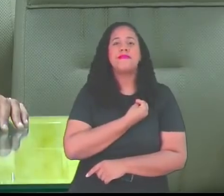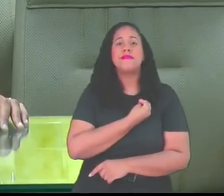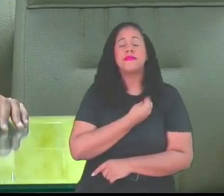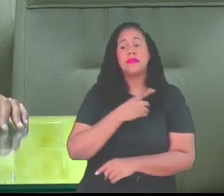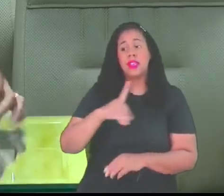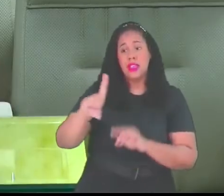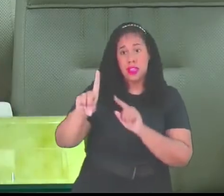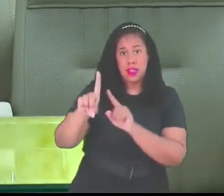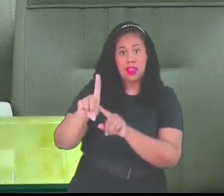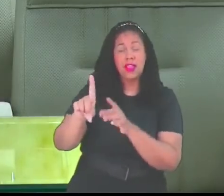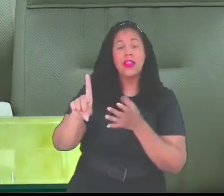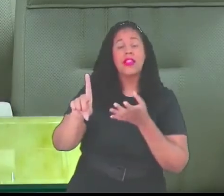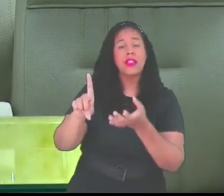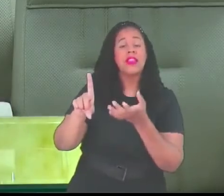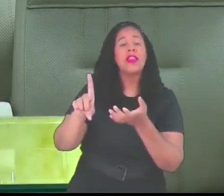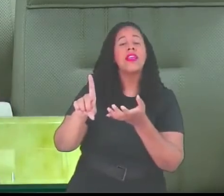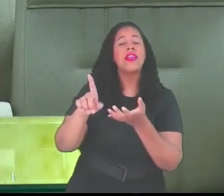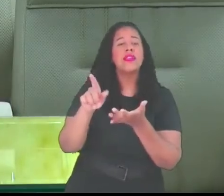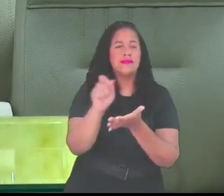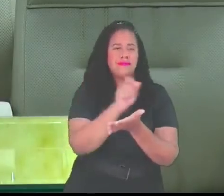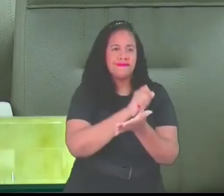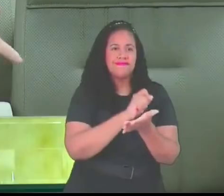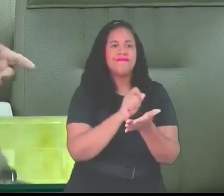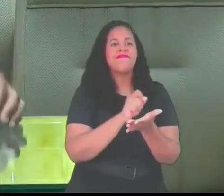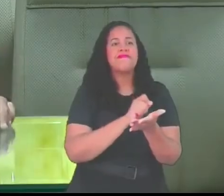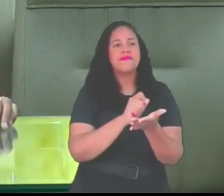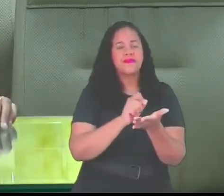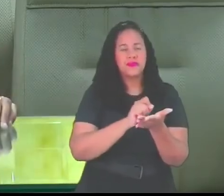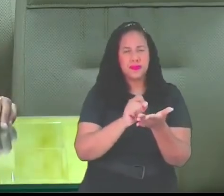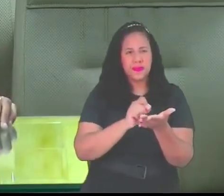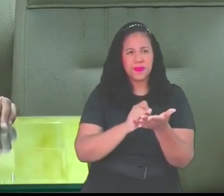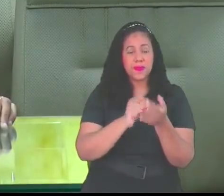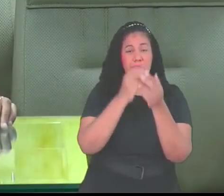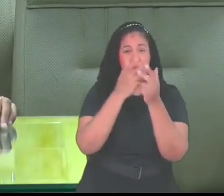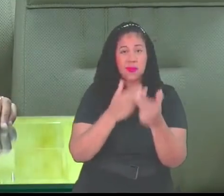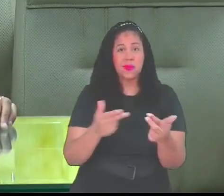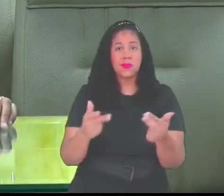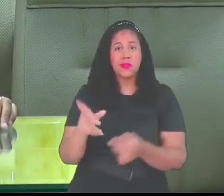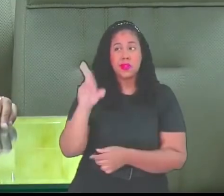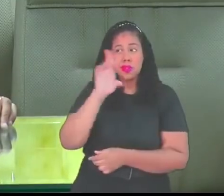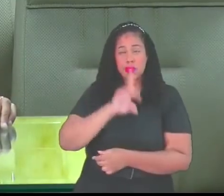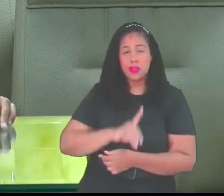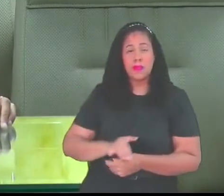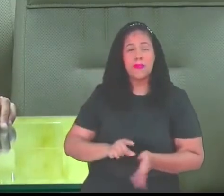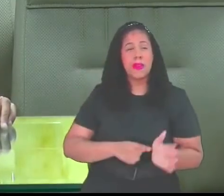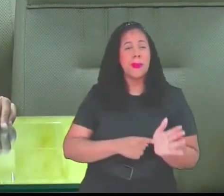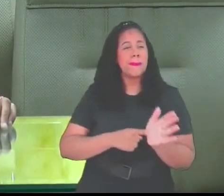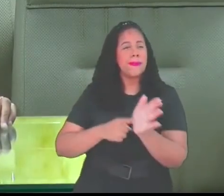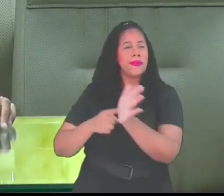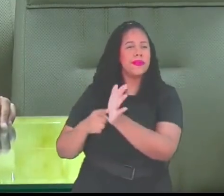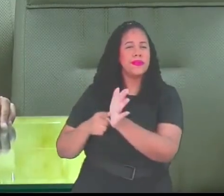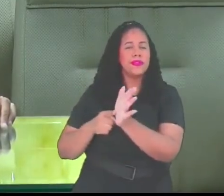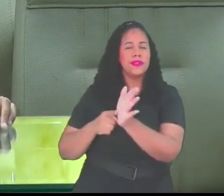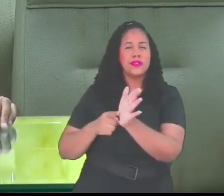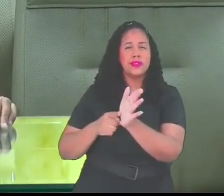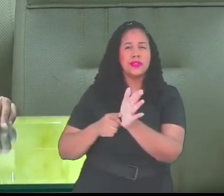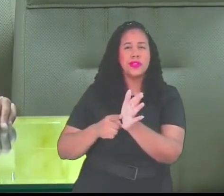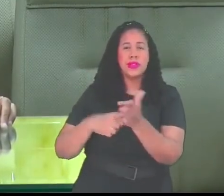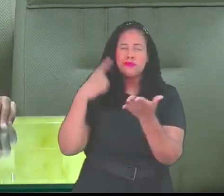quer escrever algo para deixar para as